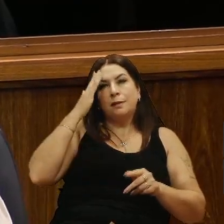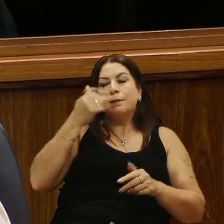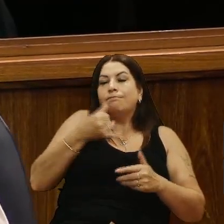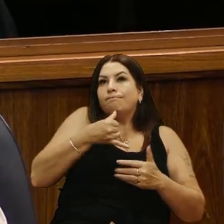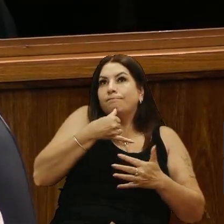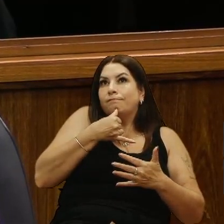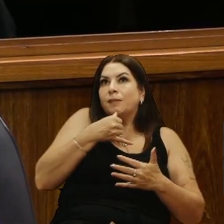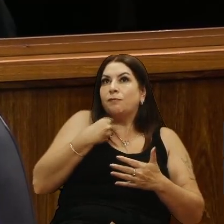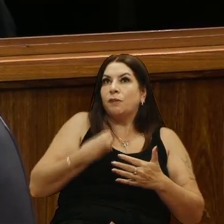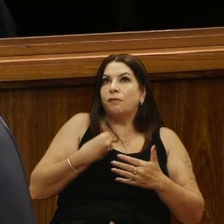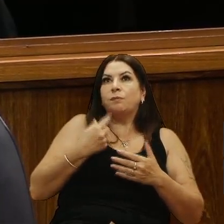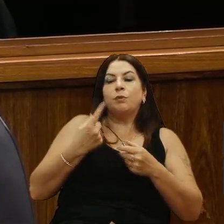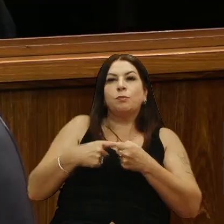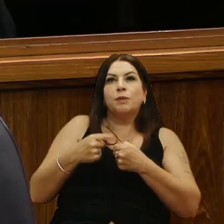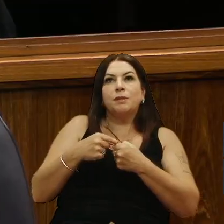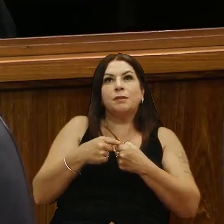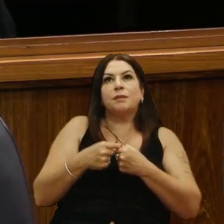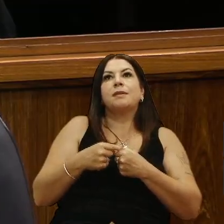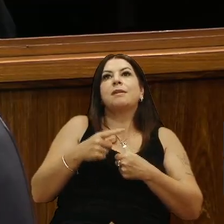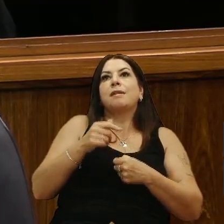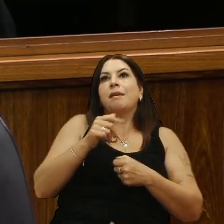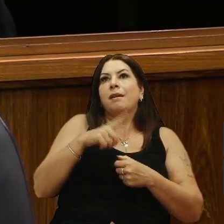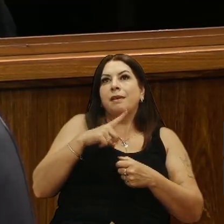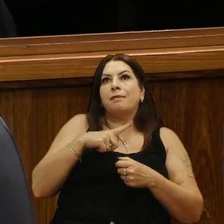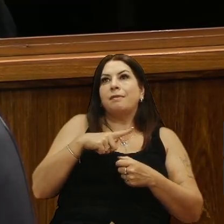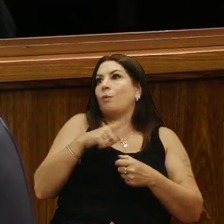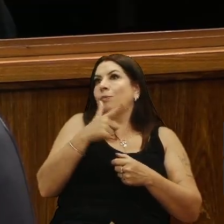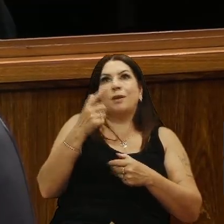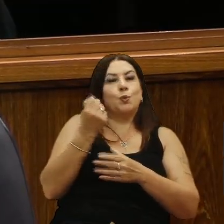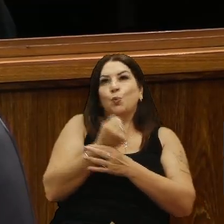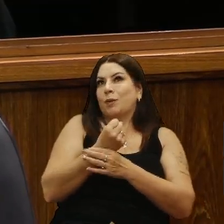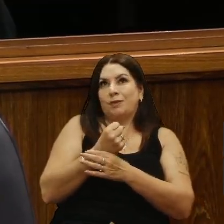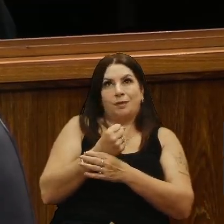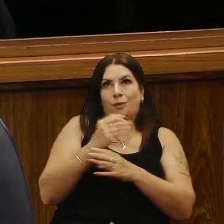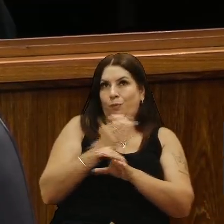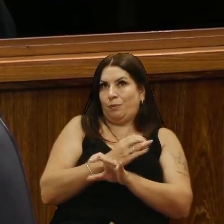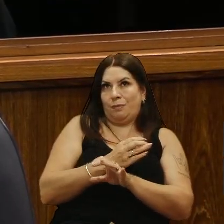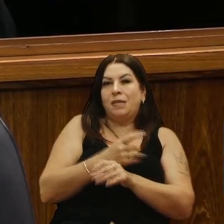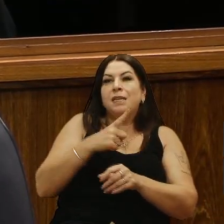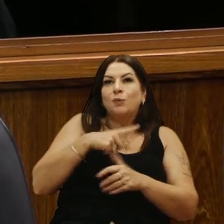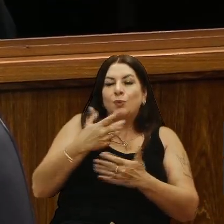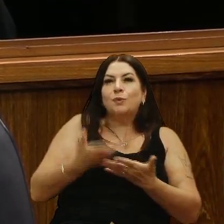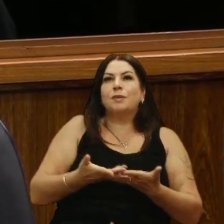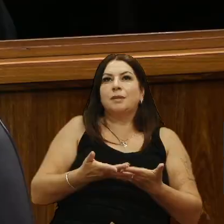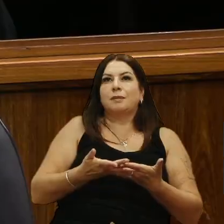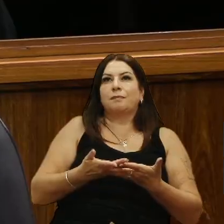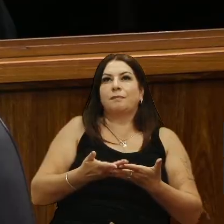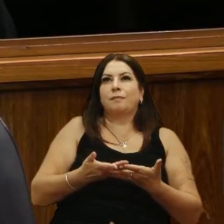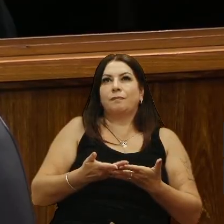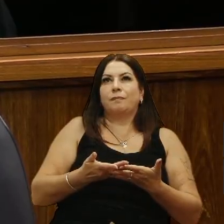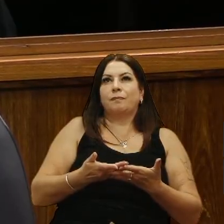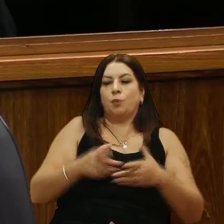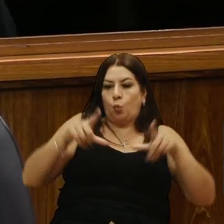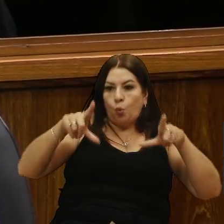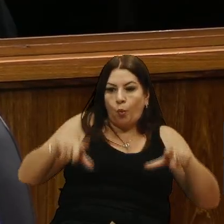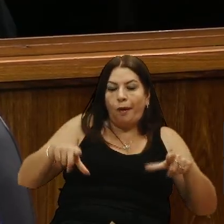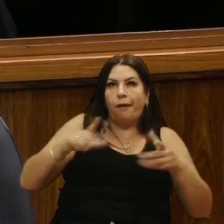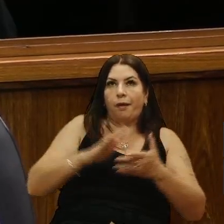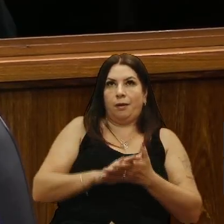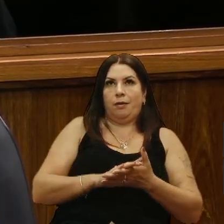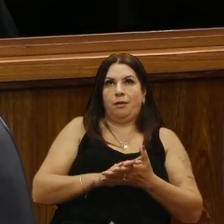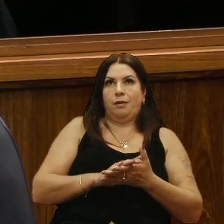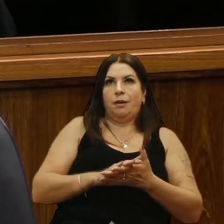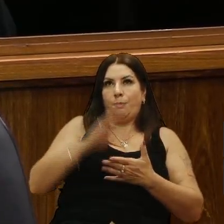infelizmente, vivemos numa cidade que ainda é insegura. Quando a gente tem um local